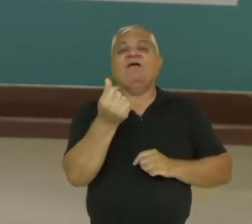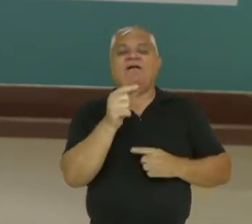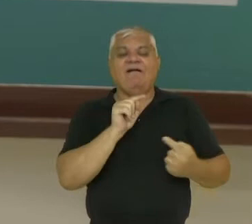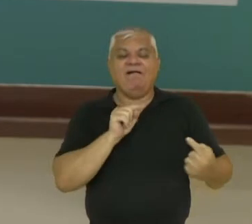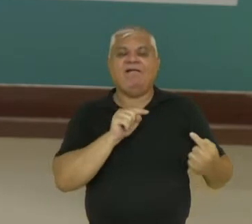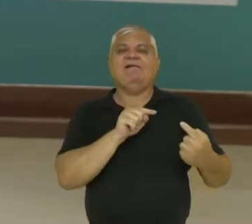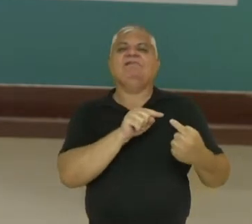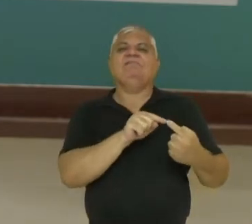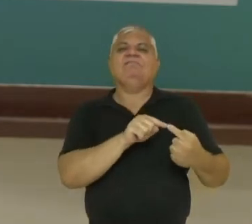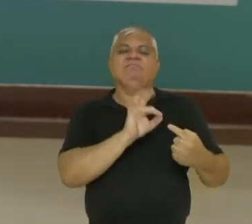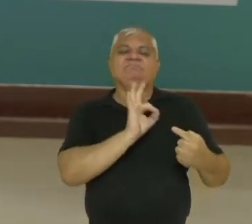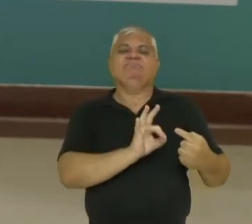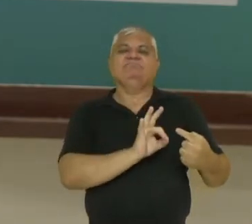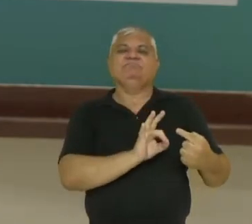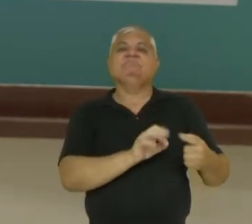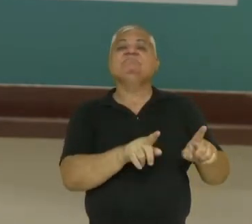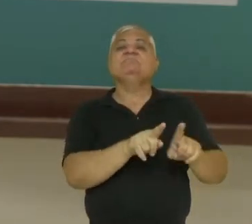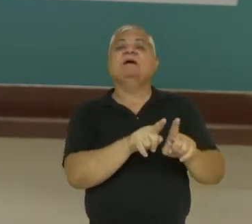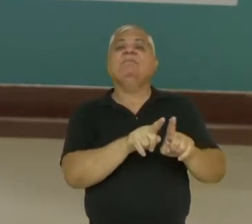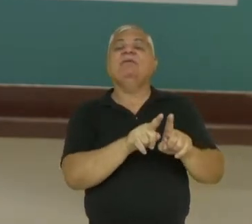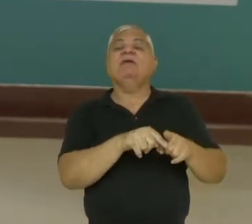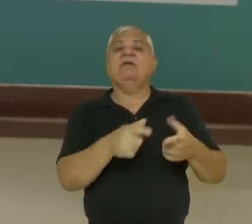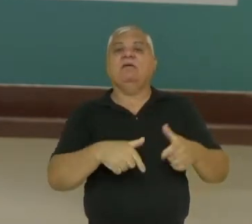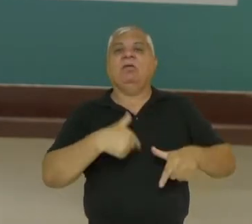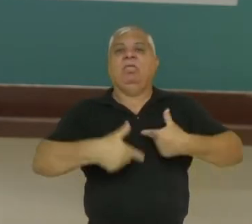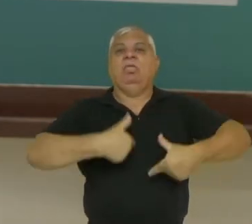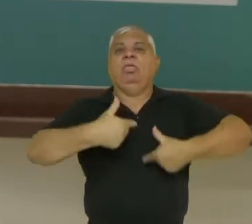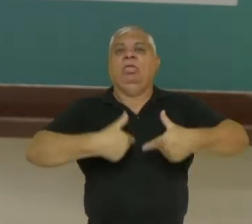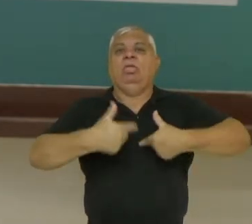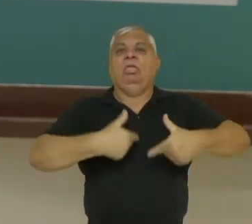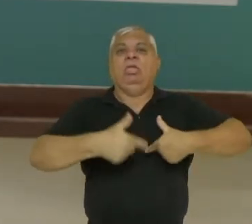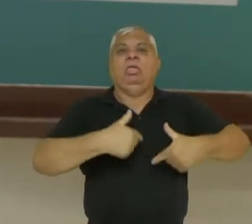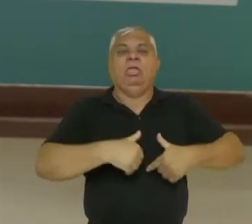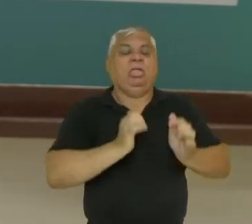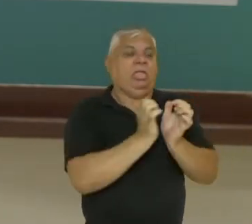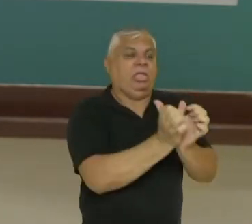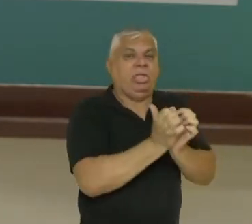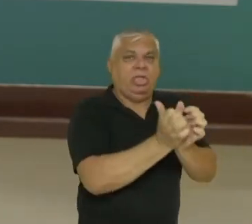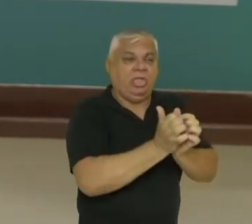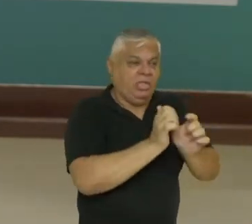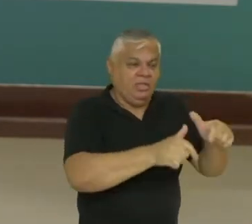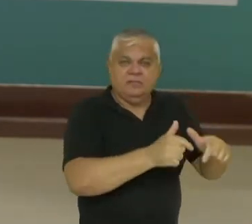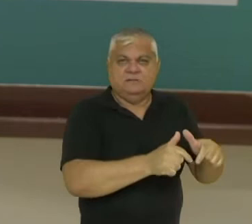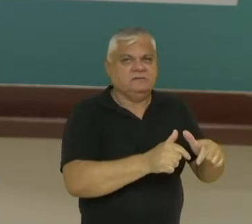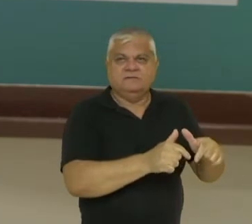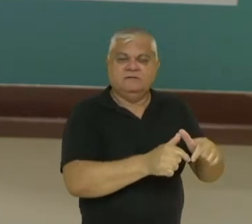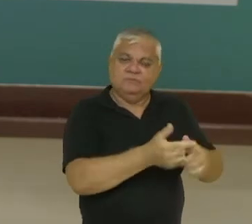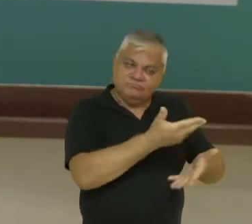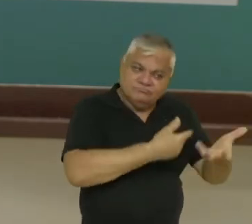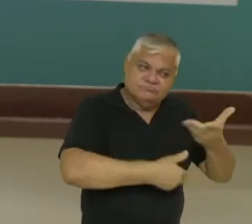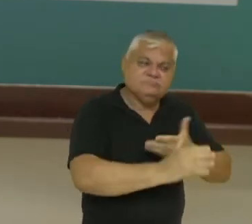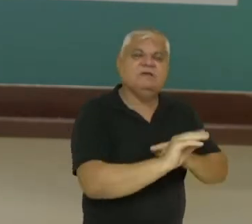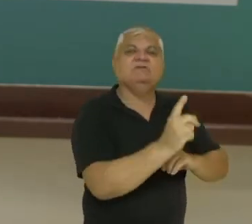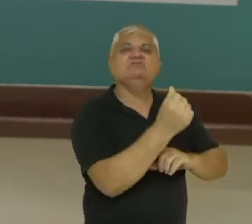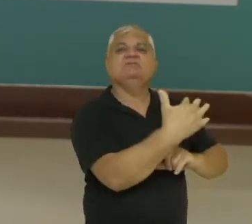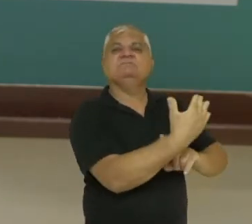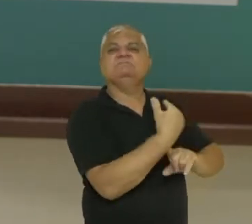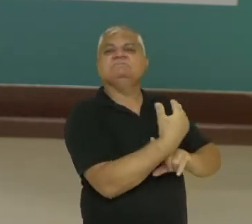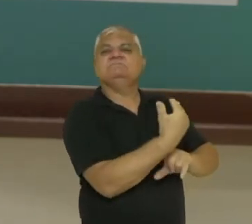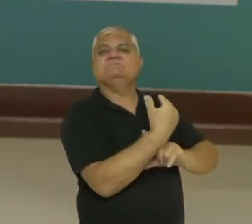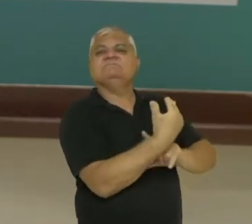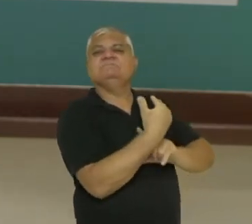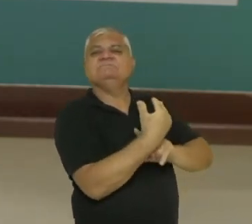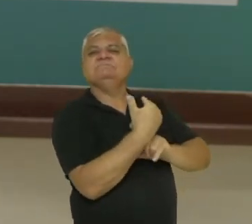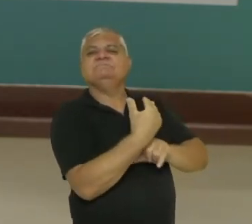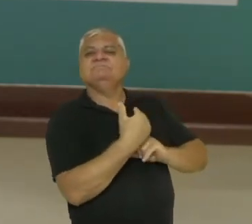e, consequentemente, você não vai trabalhar para o dinheiro. E o dinheiro, sim, vai trabalhar para você, inclusive dentro dos rendimentos,